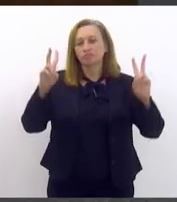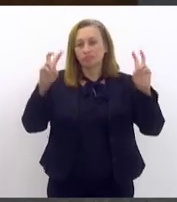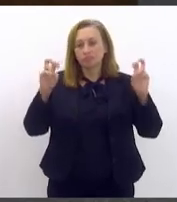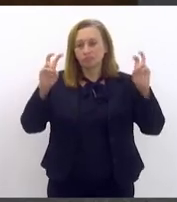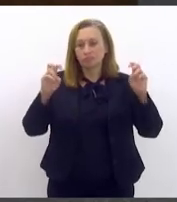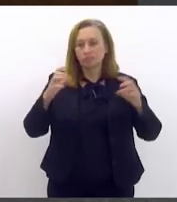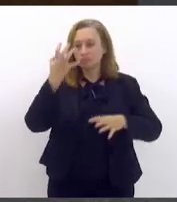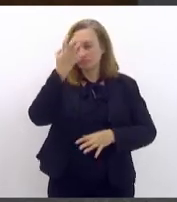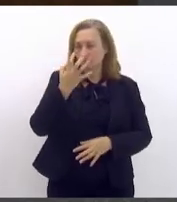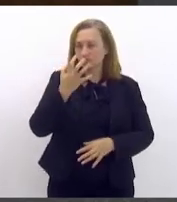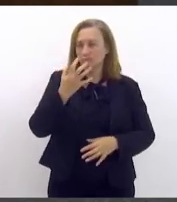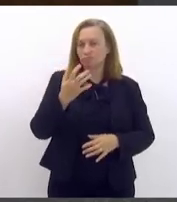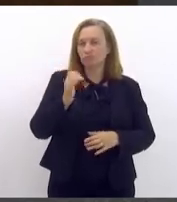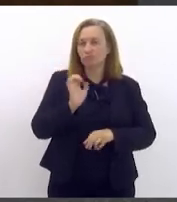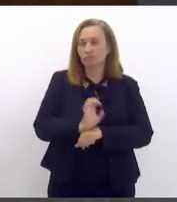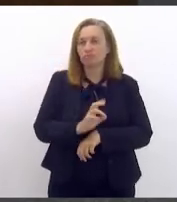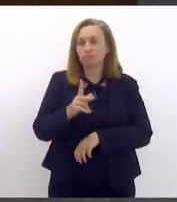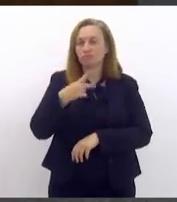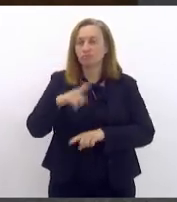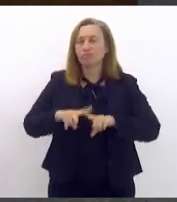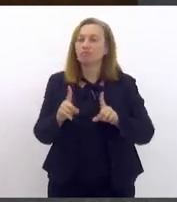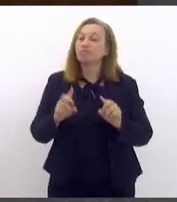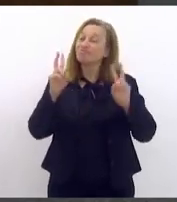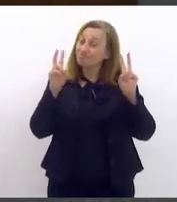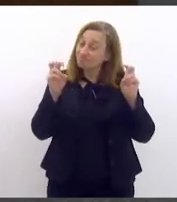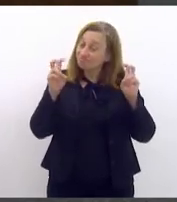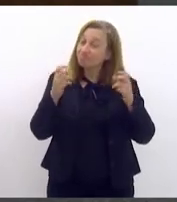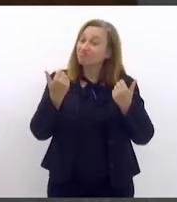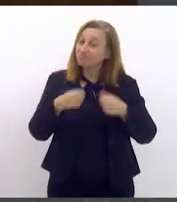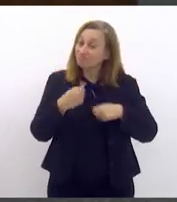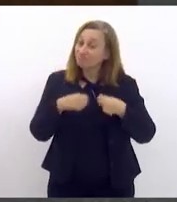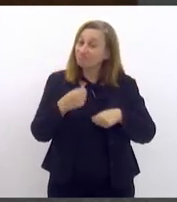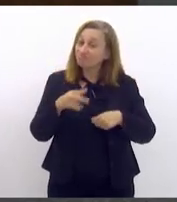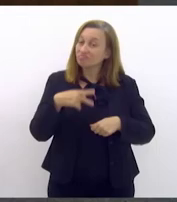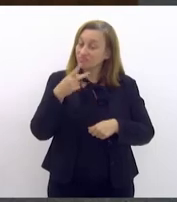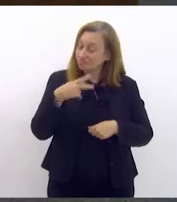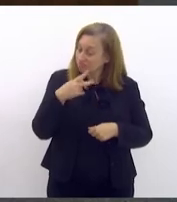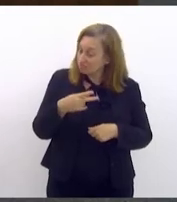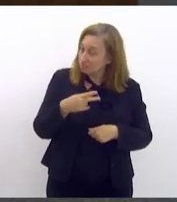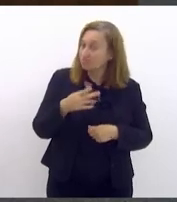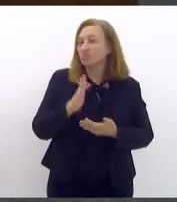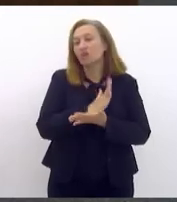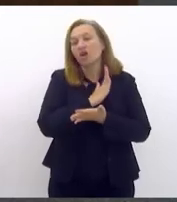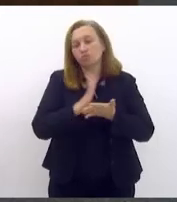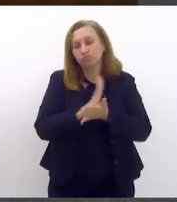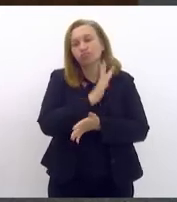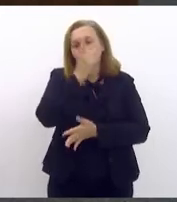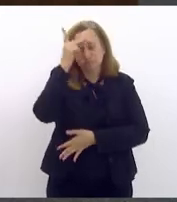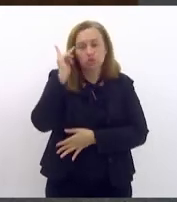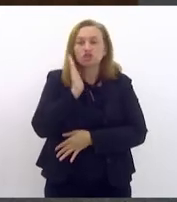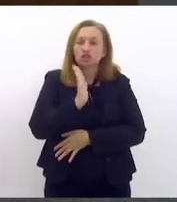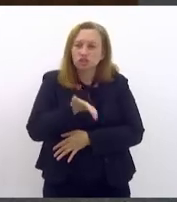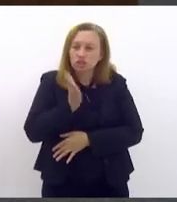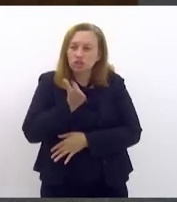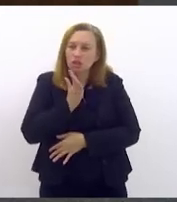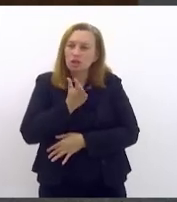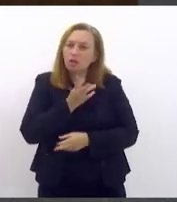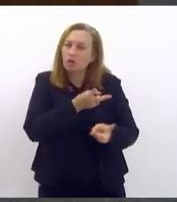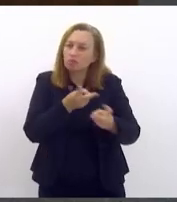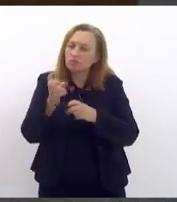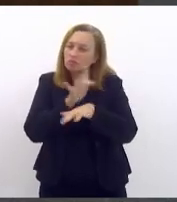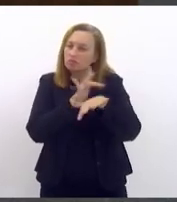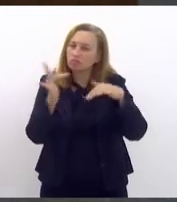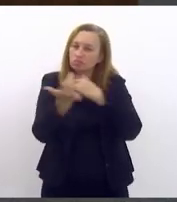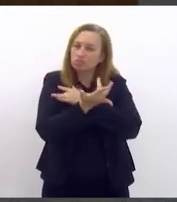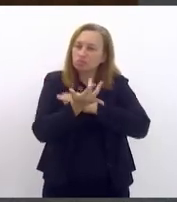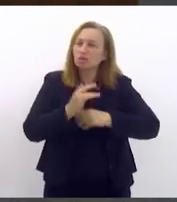Estado, mas este assunto precisa ser colocado à tona. Acho que algumas pessoas já verificaram isso nas redes